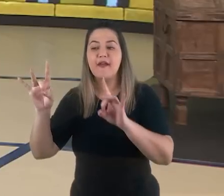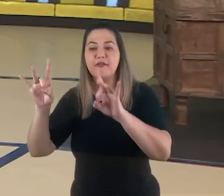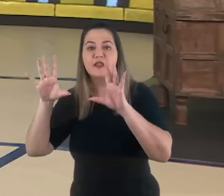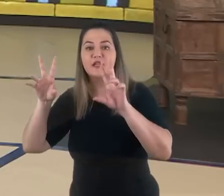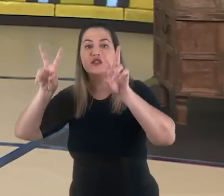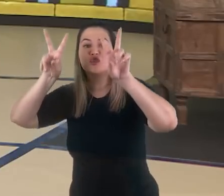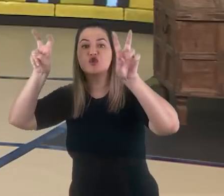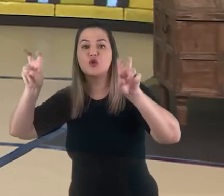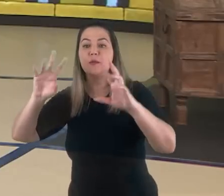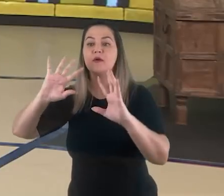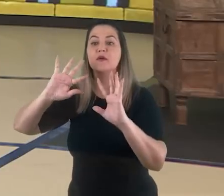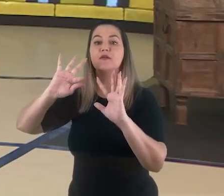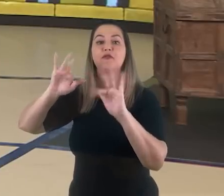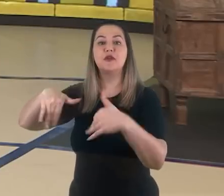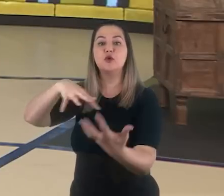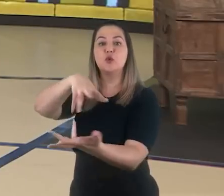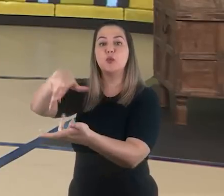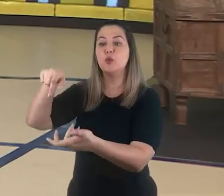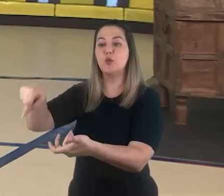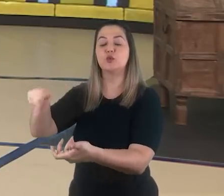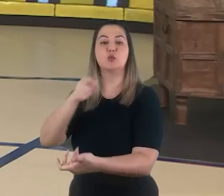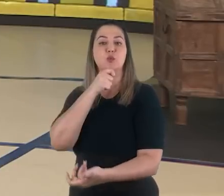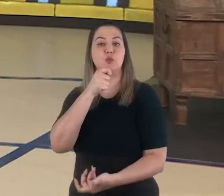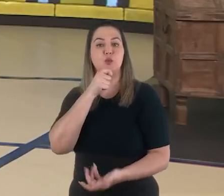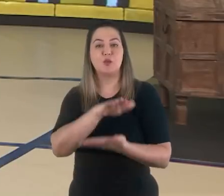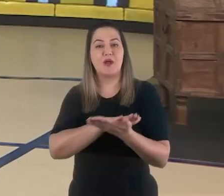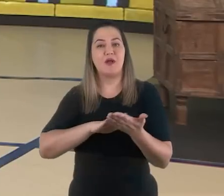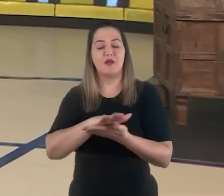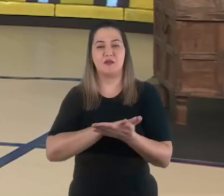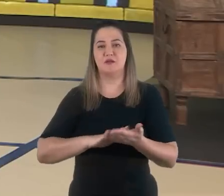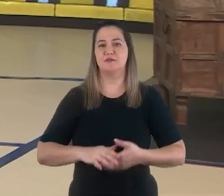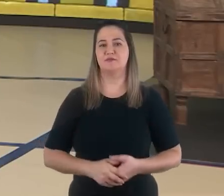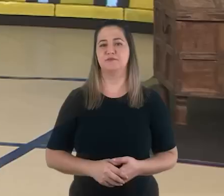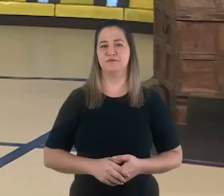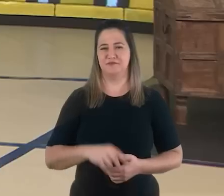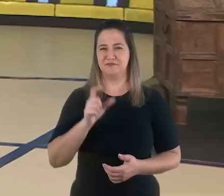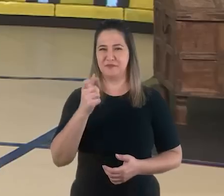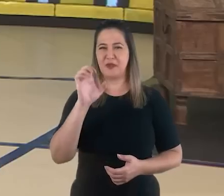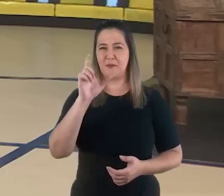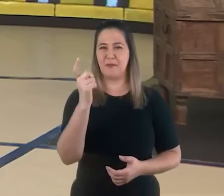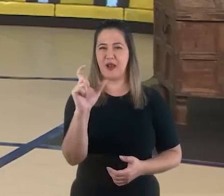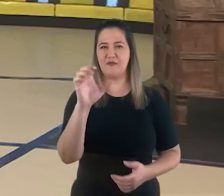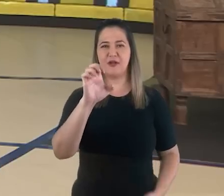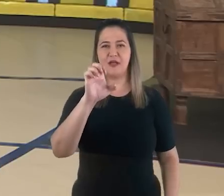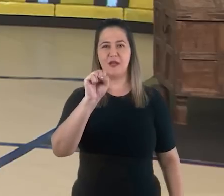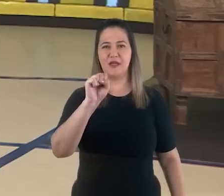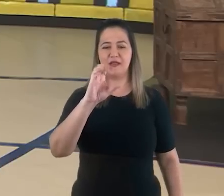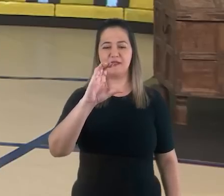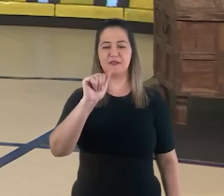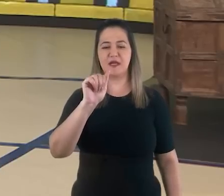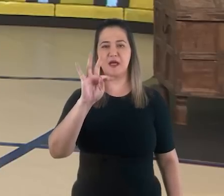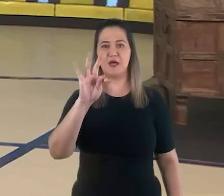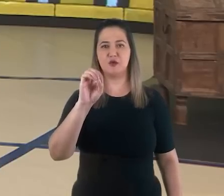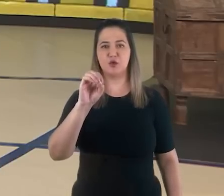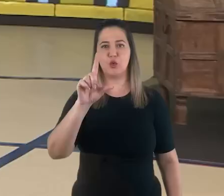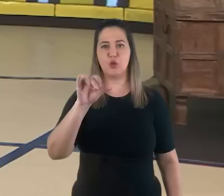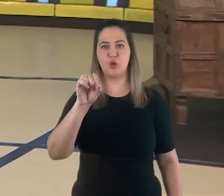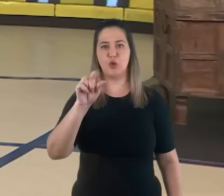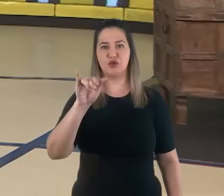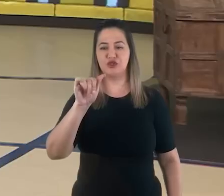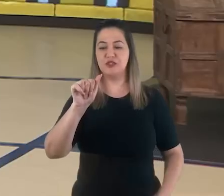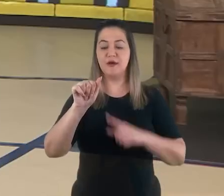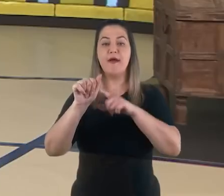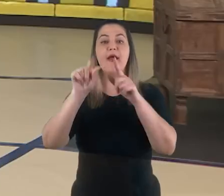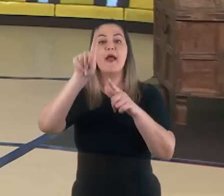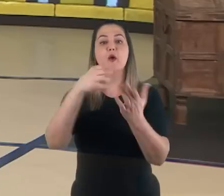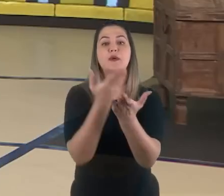escatologia numa profecia babilônica. Escatologia, como eu falei, é aquela doutrina que fala dos eventos últimos da história da humanidade. Em